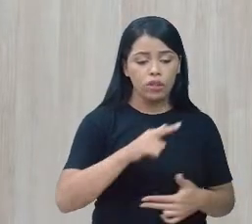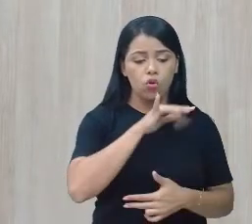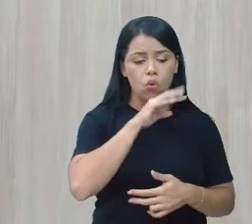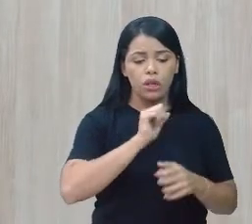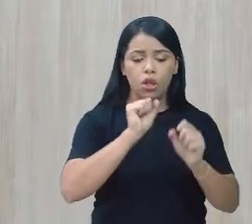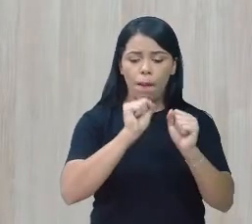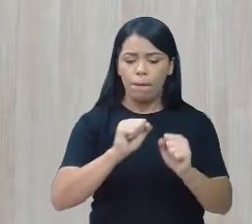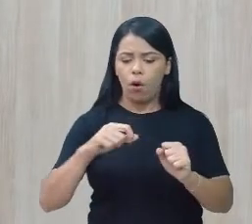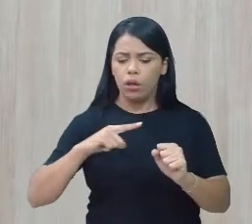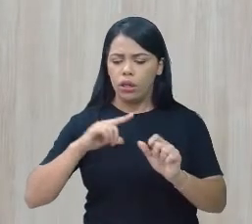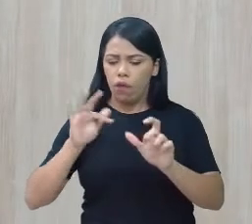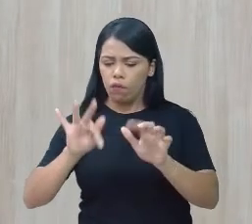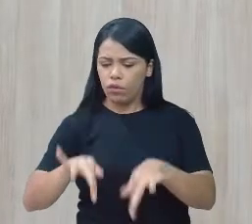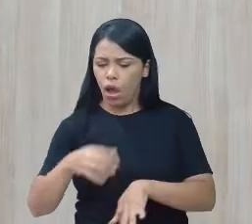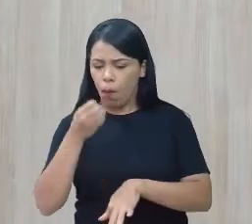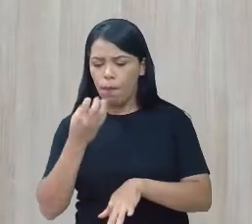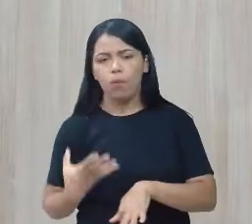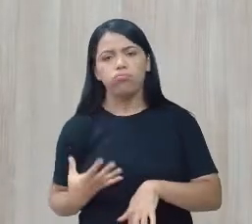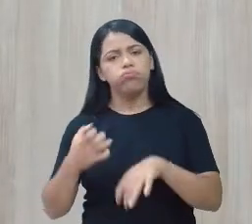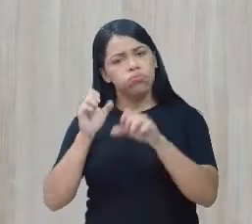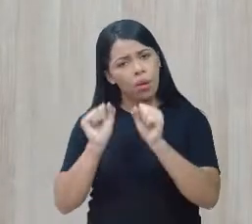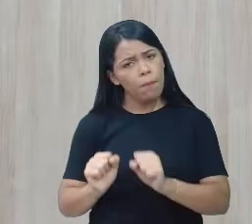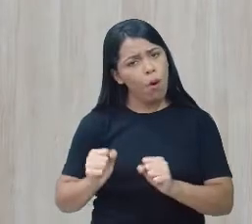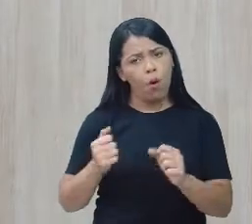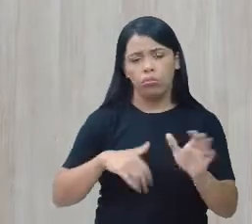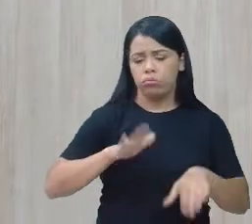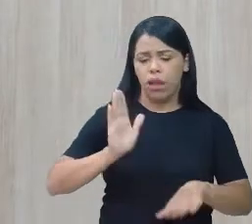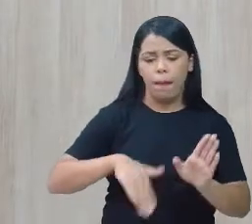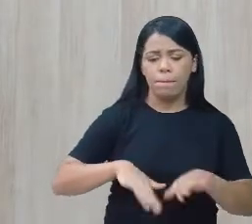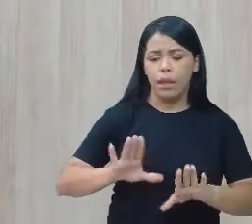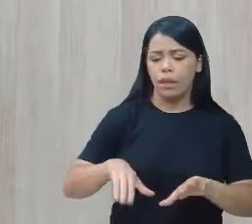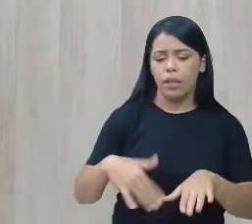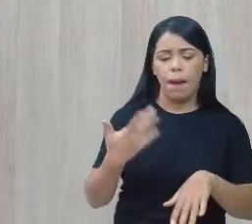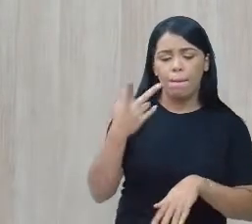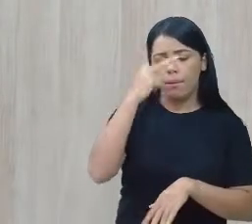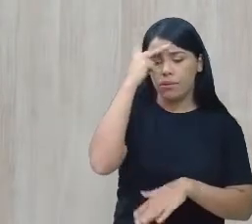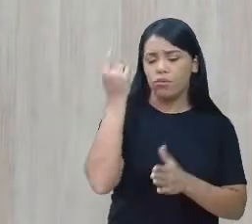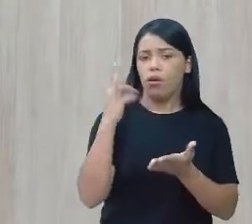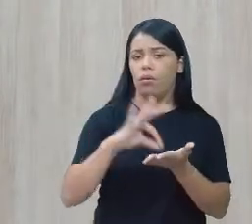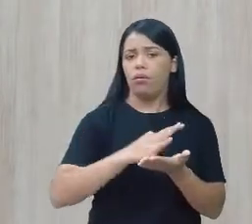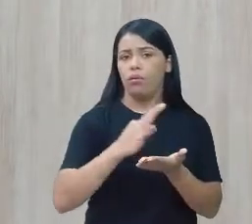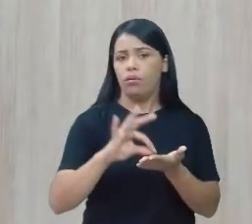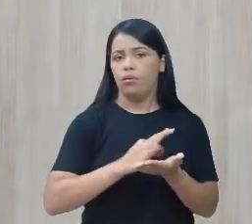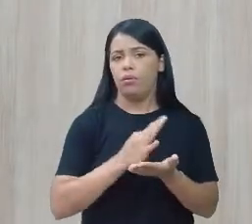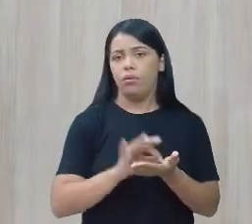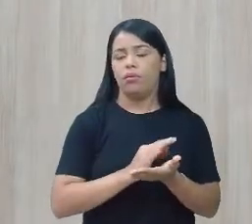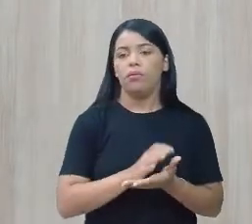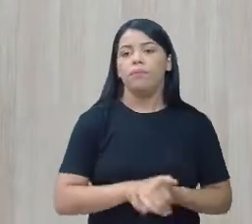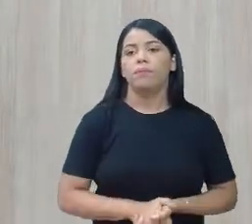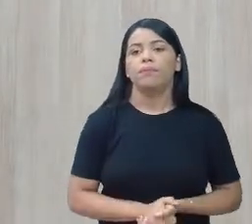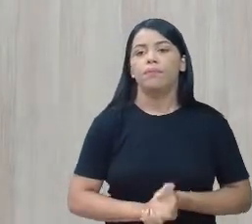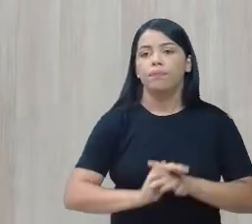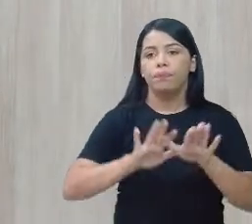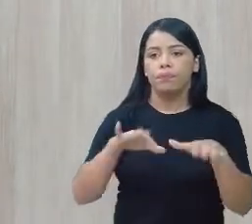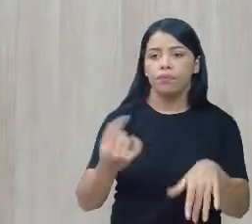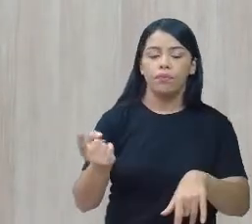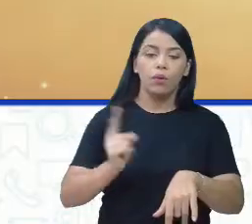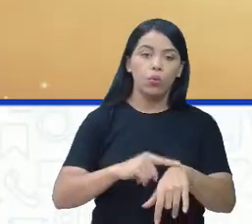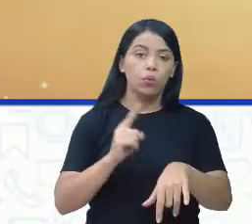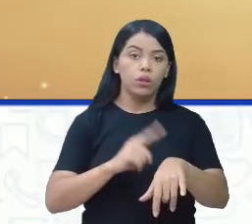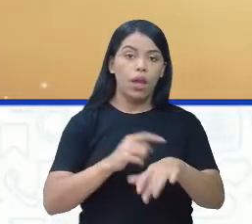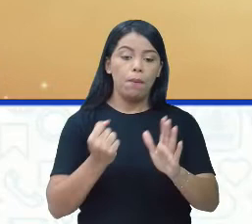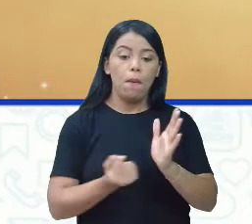aí do escritor, tá certo? Do narrador também, daquele que está escrevendo a história. Ó, o tempo, ele demarca